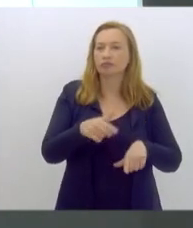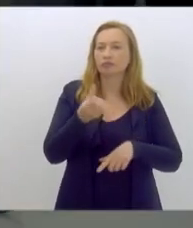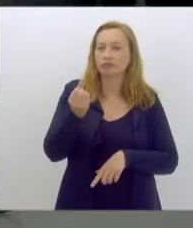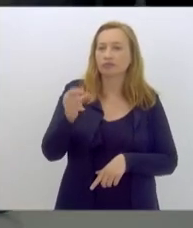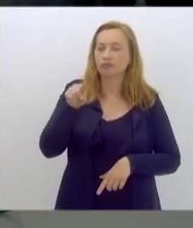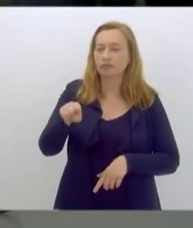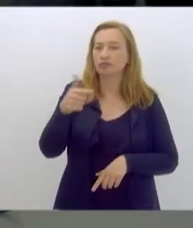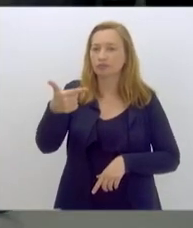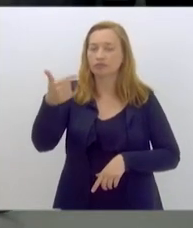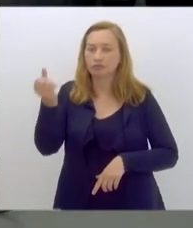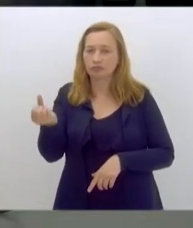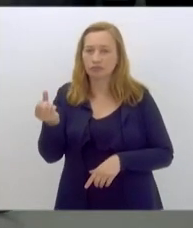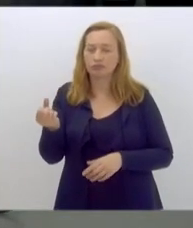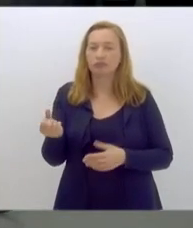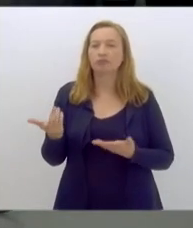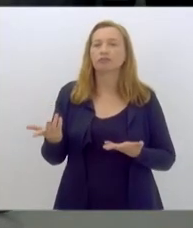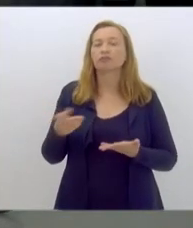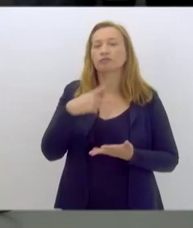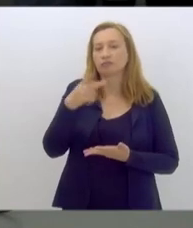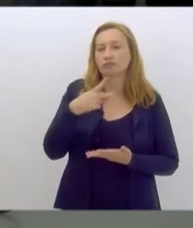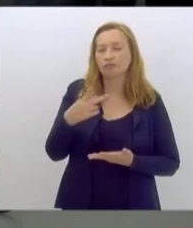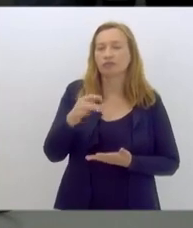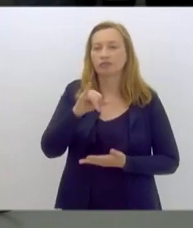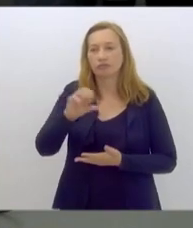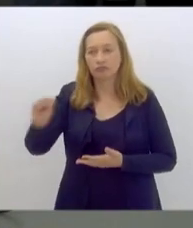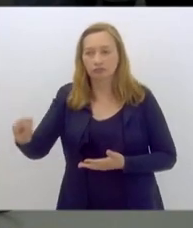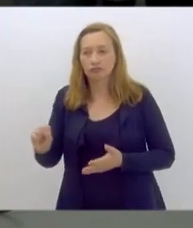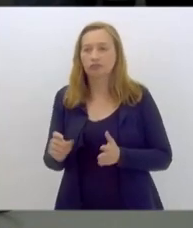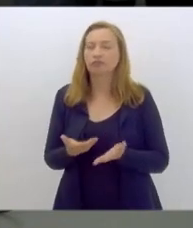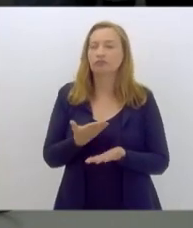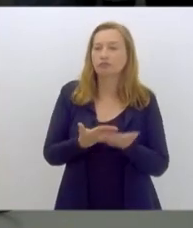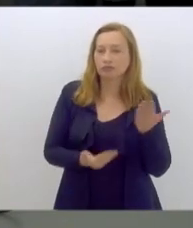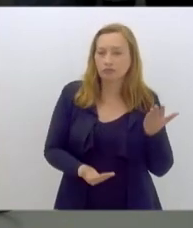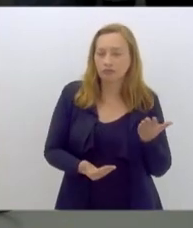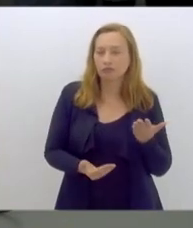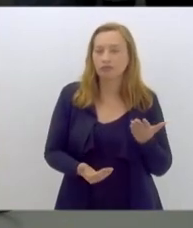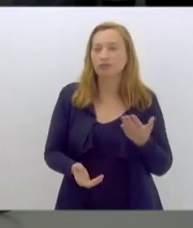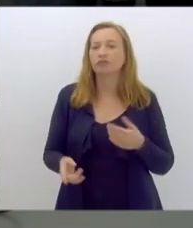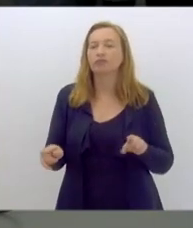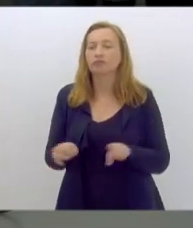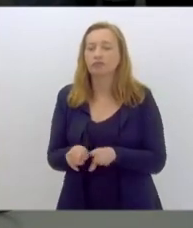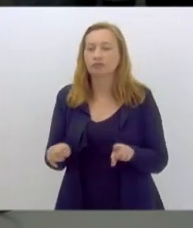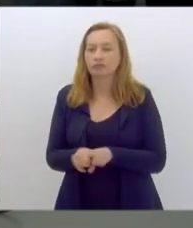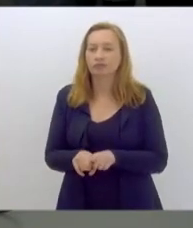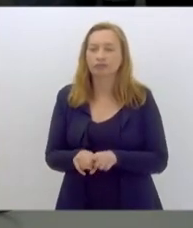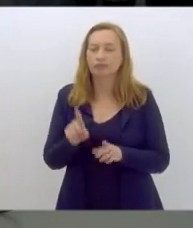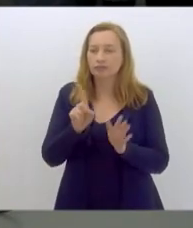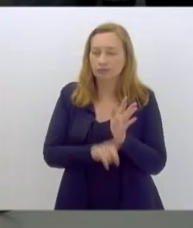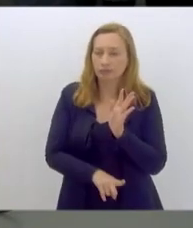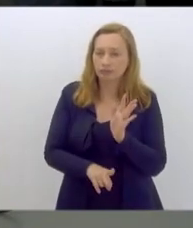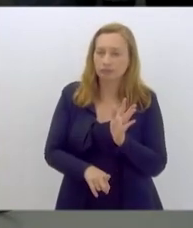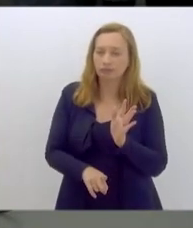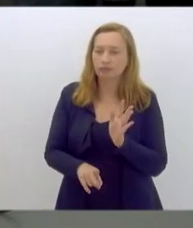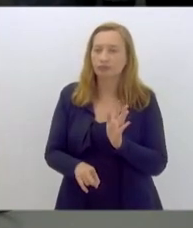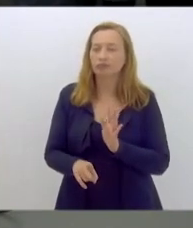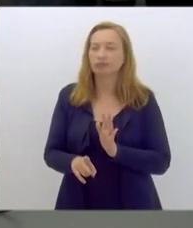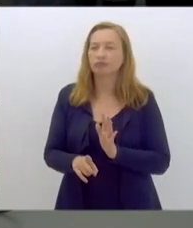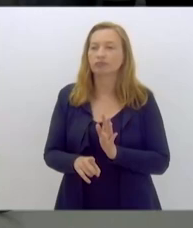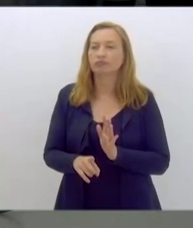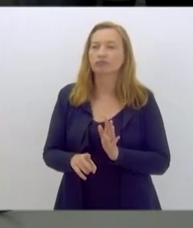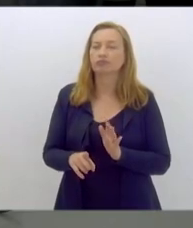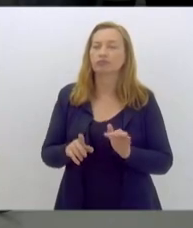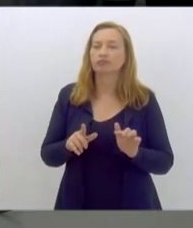em função do que eu tinha falado do ICMS com a queda do ICMS Então você também diminui os encargos